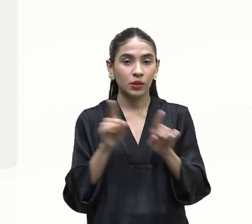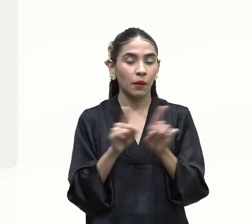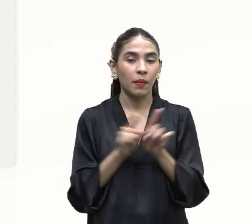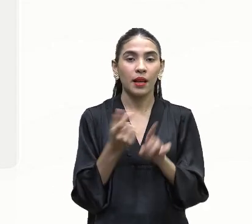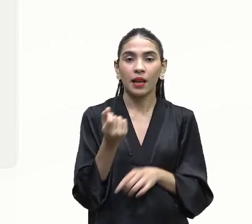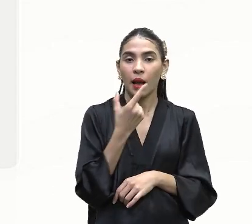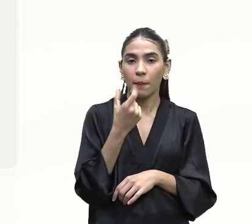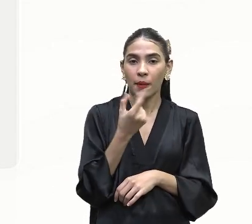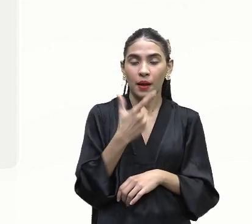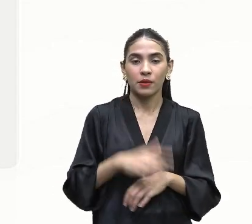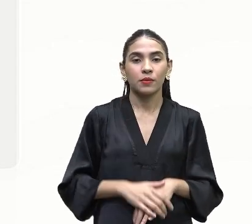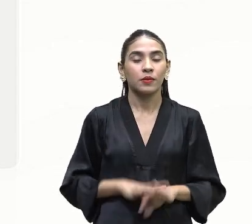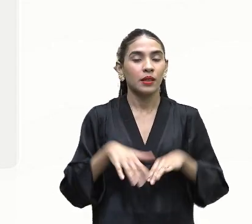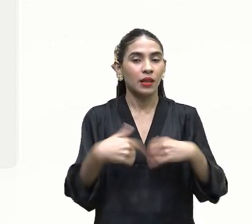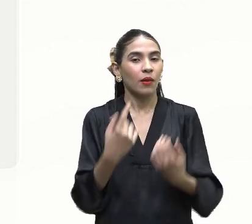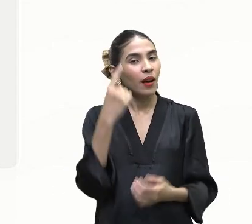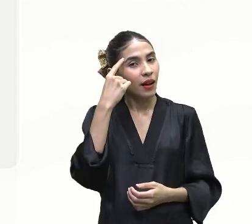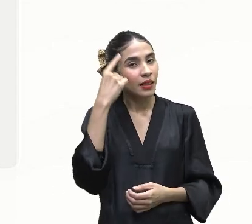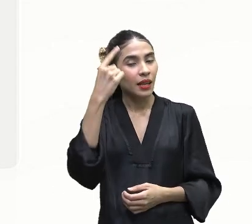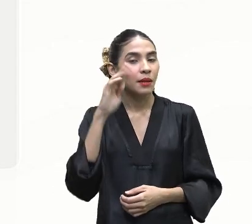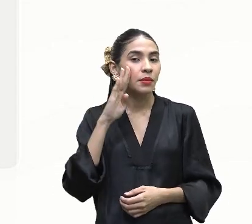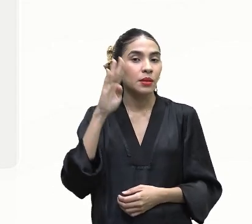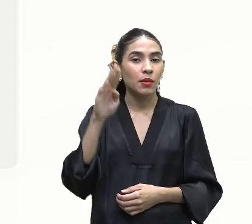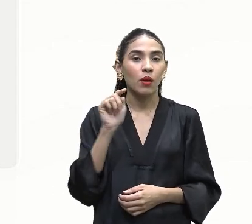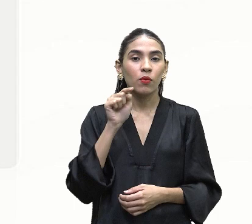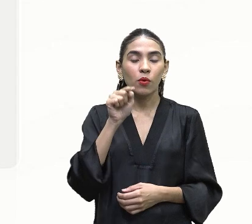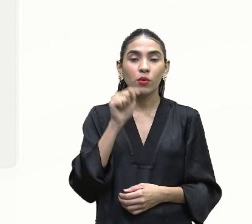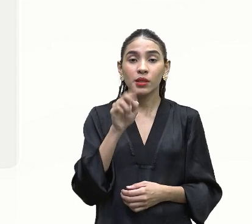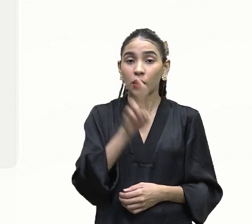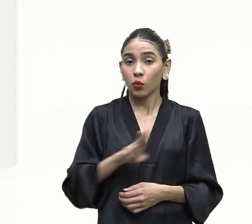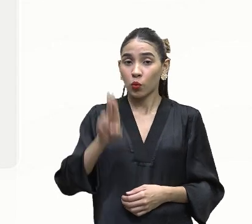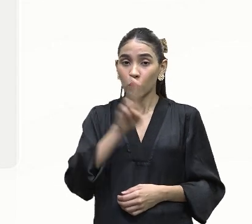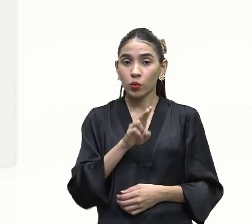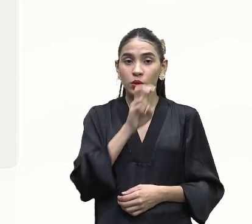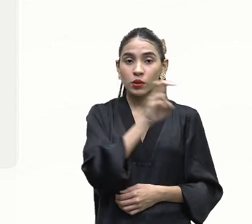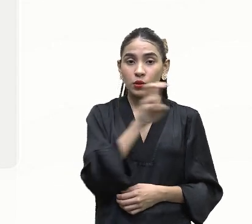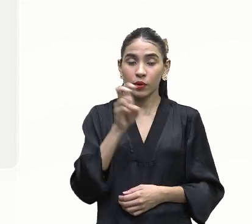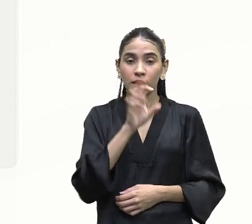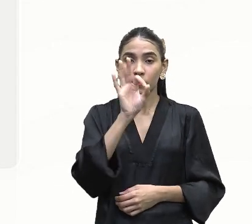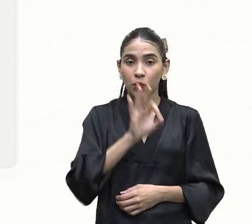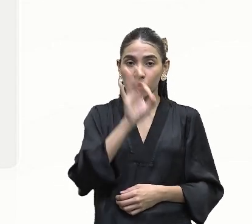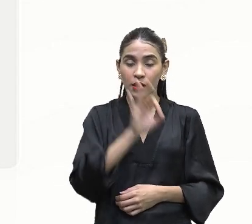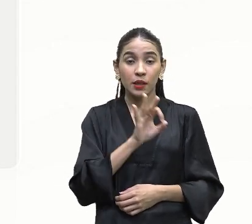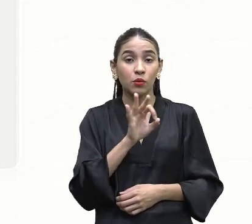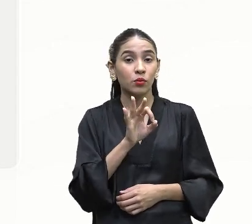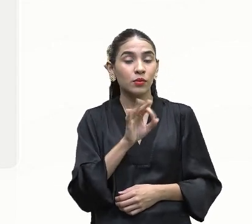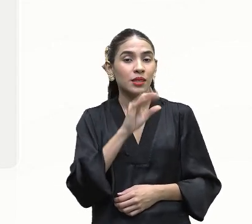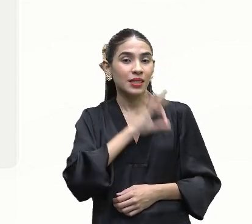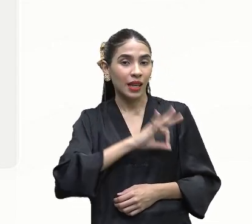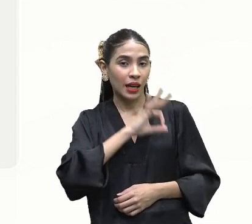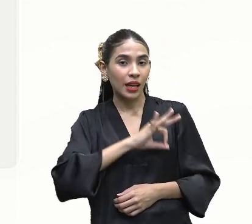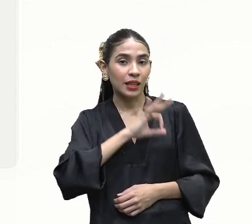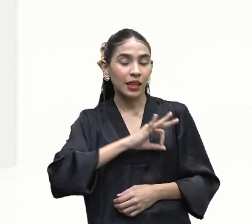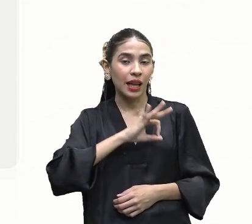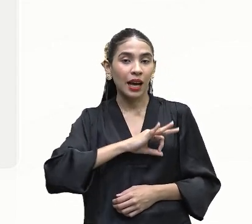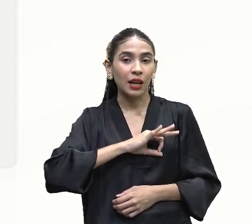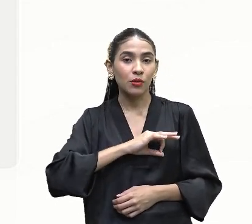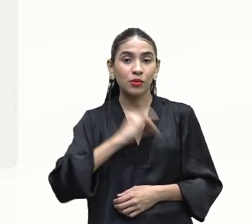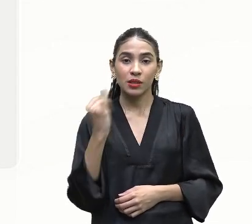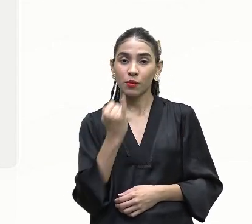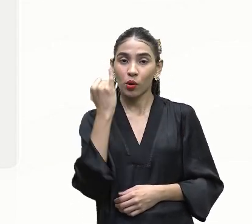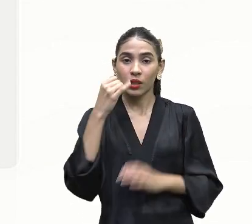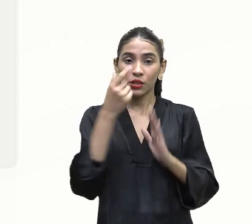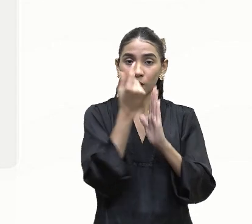medicamentos. Então, a ideia é que você gaste 55% do seu salário com esses gastos